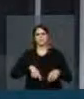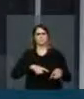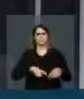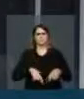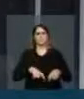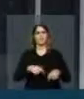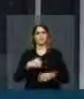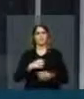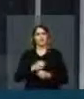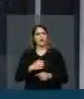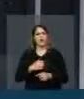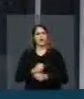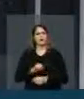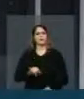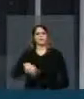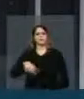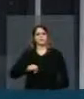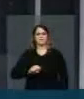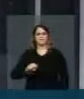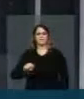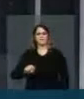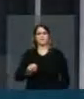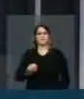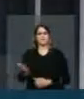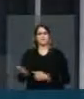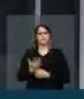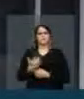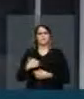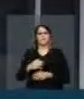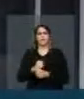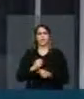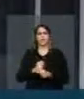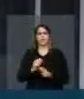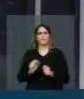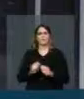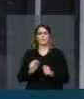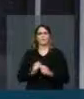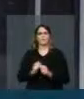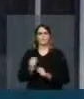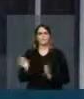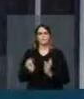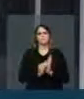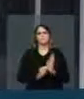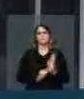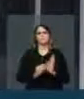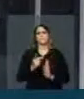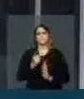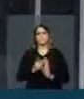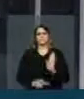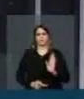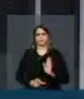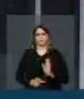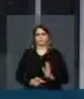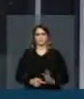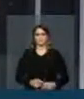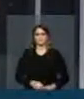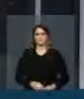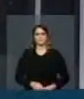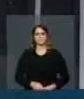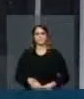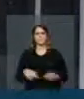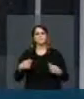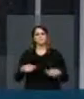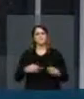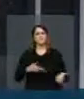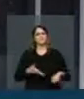cálculo, o INSS fez o cálculo para mim, para eu apresentar esse projeto. Que o agricultor seja tratado